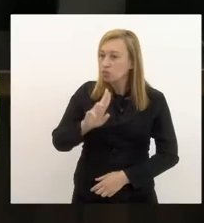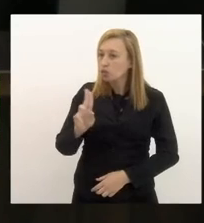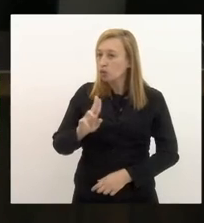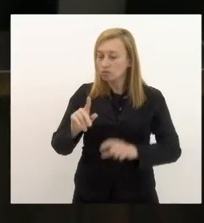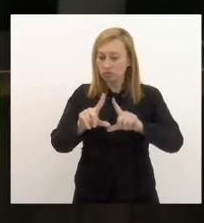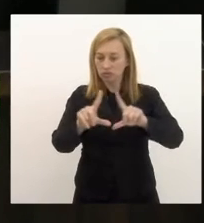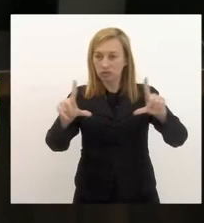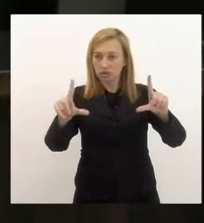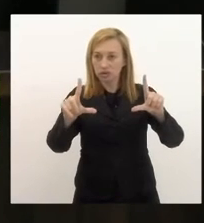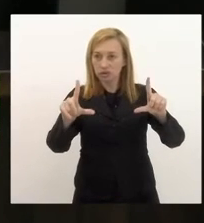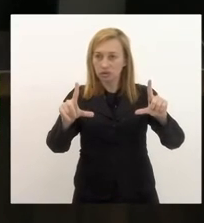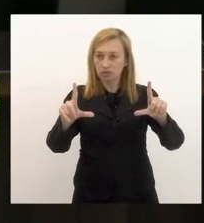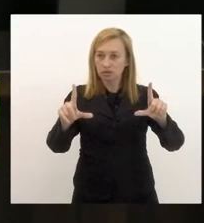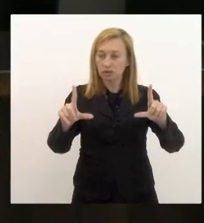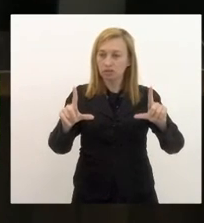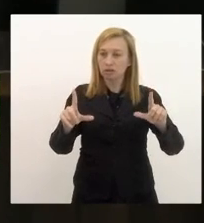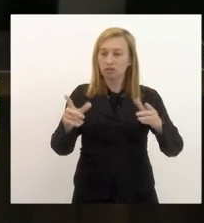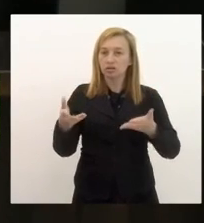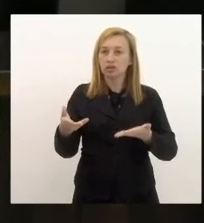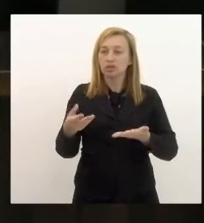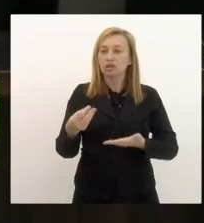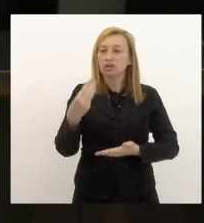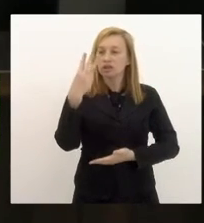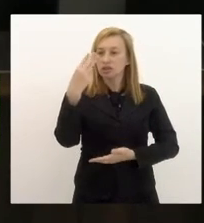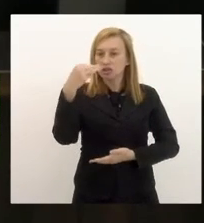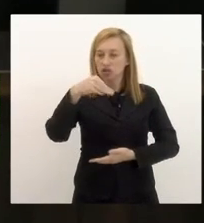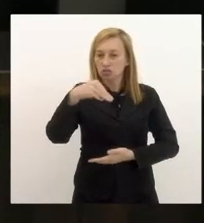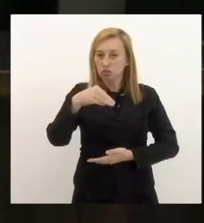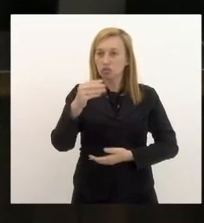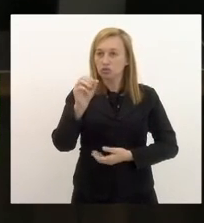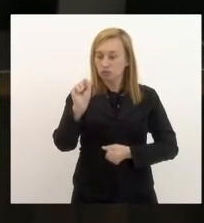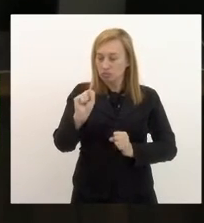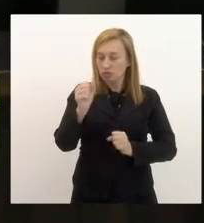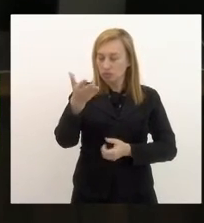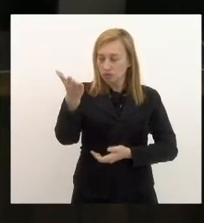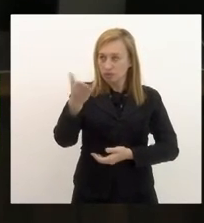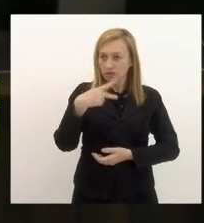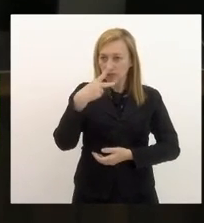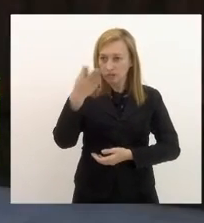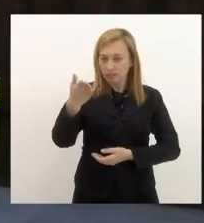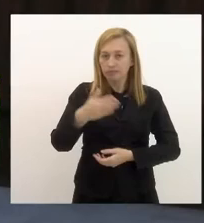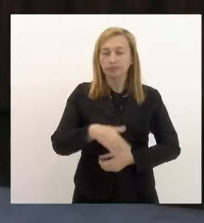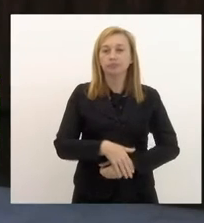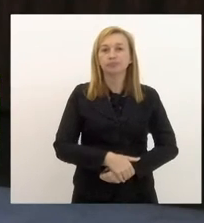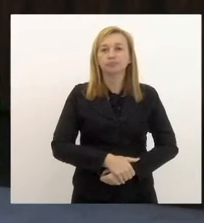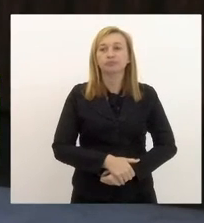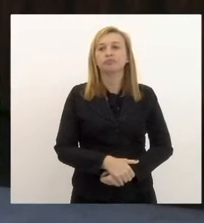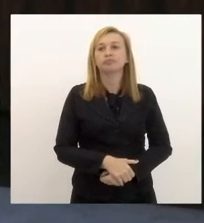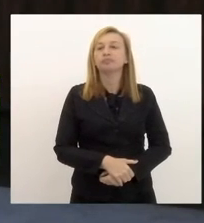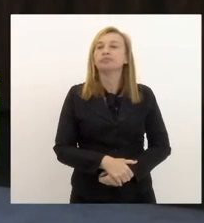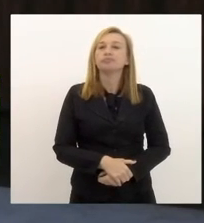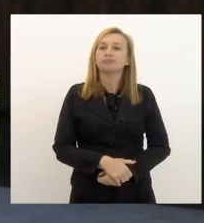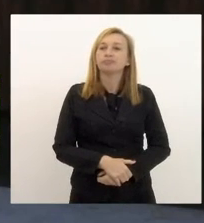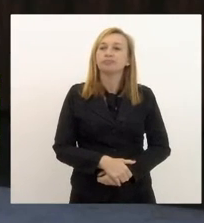vossa excelência tarde Guiomar responde por favor abre a sua